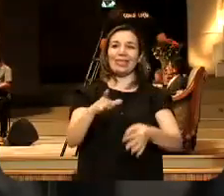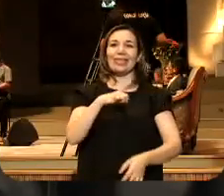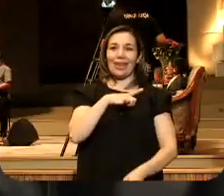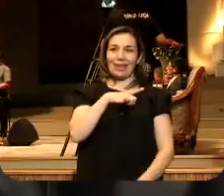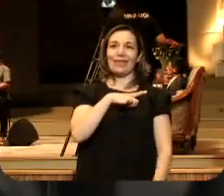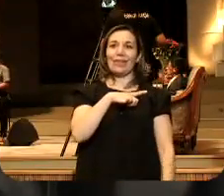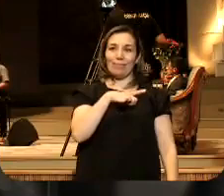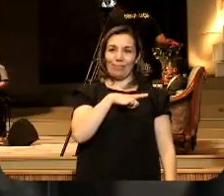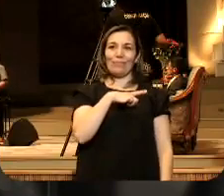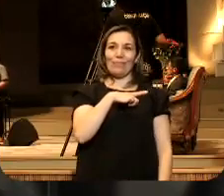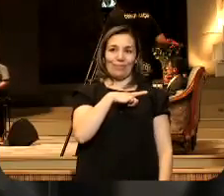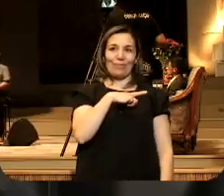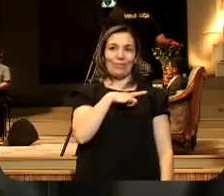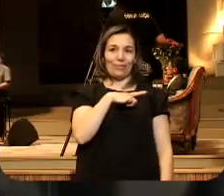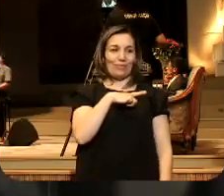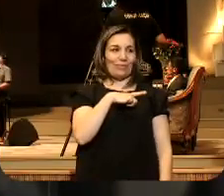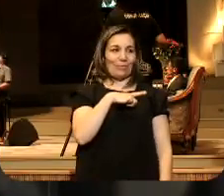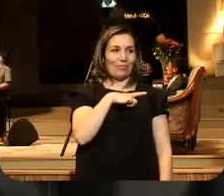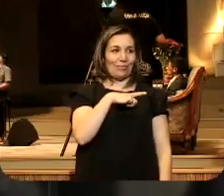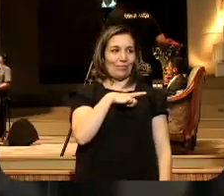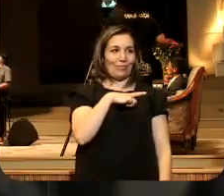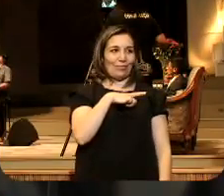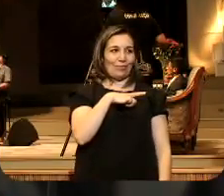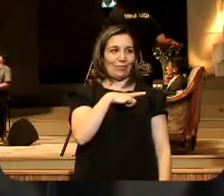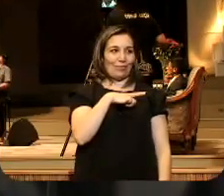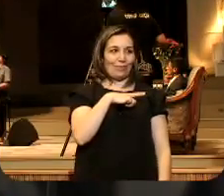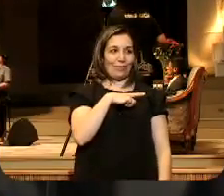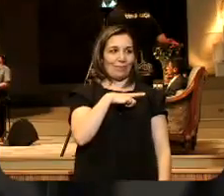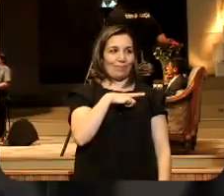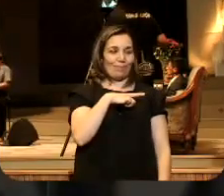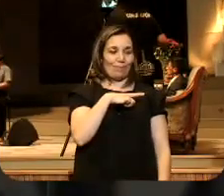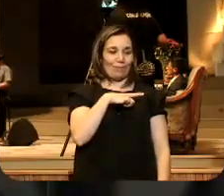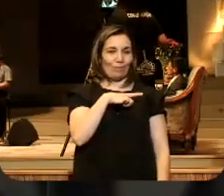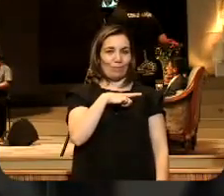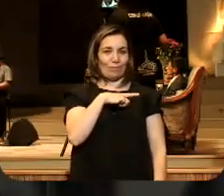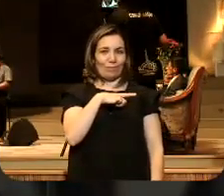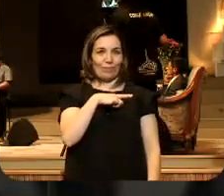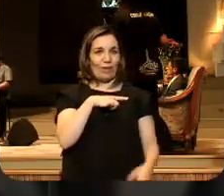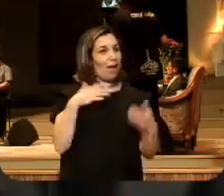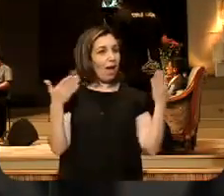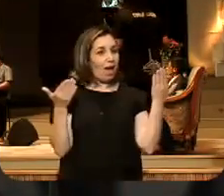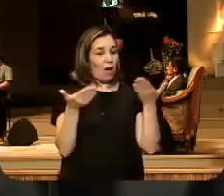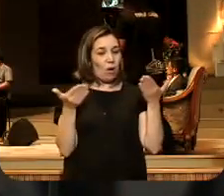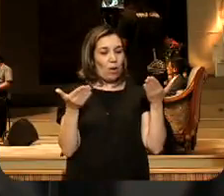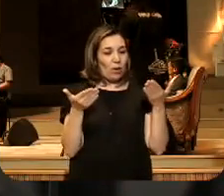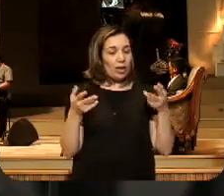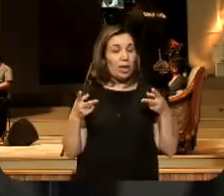Ame, se faça presente para o seu próximo.